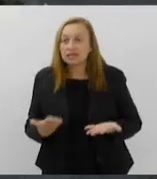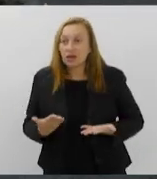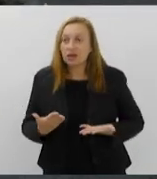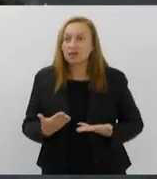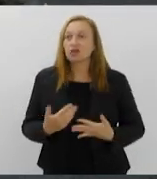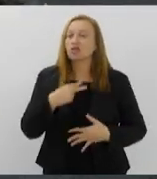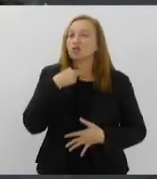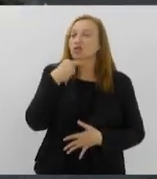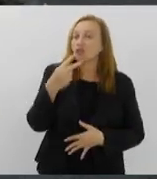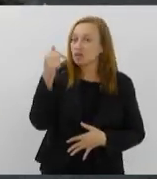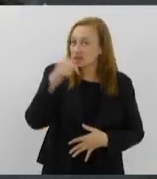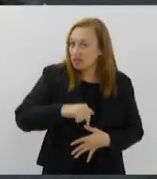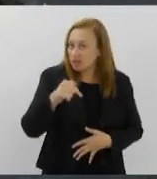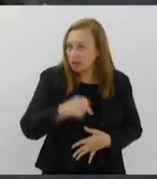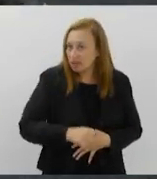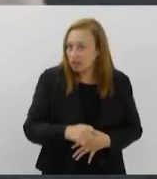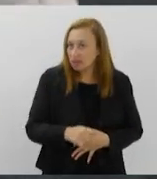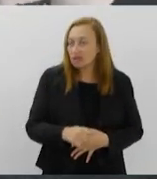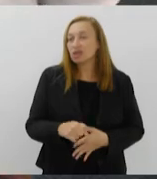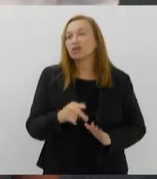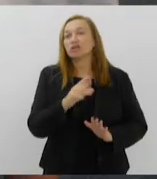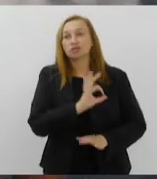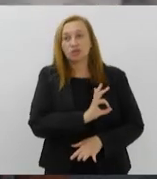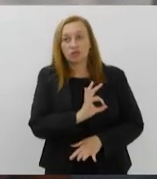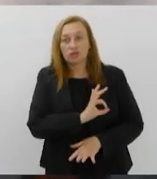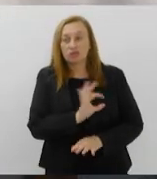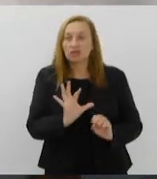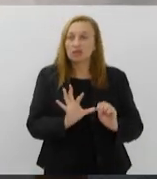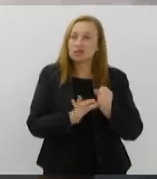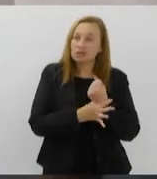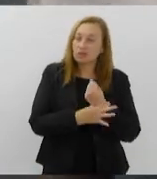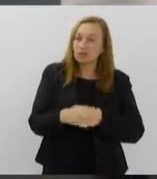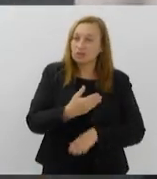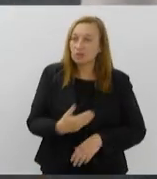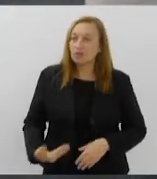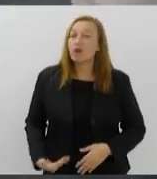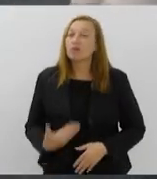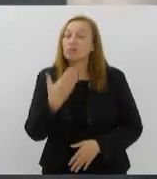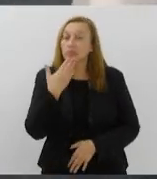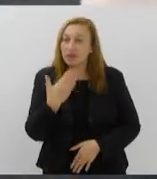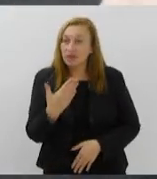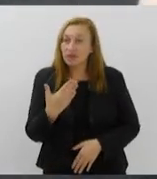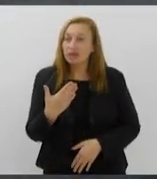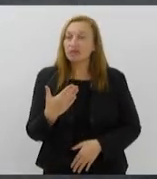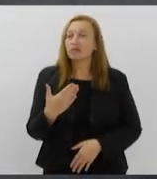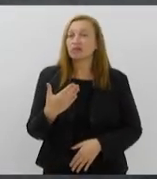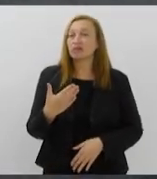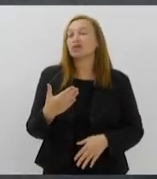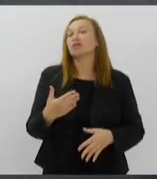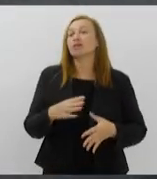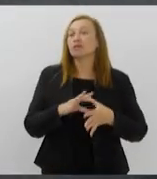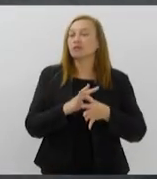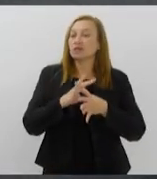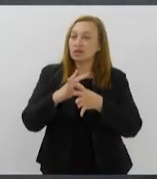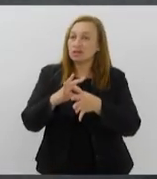sendo voz aqui desses profissionais da segurança, pedindo a sua liderança